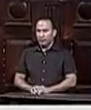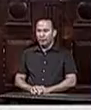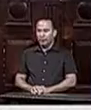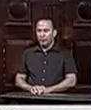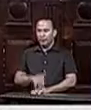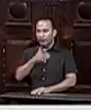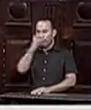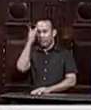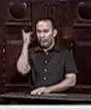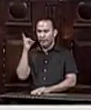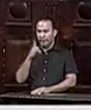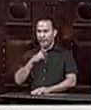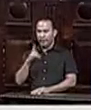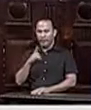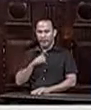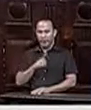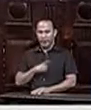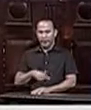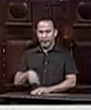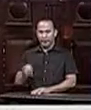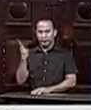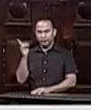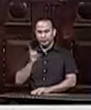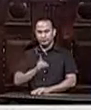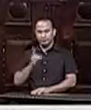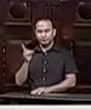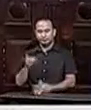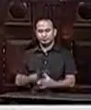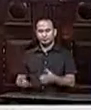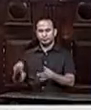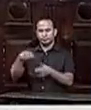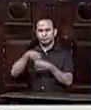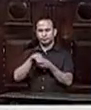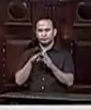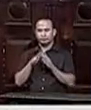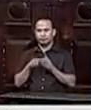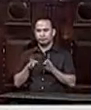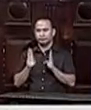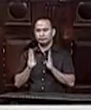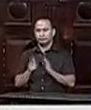daqueles que tinham direito à ocupação dos imóveis.